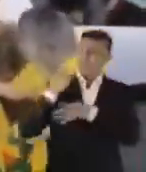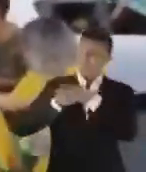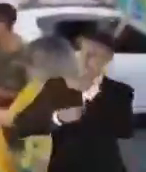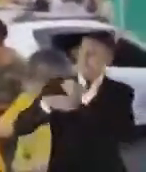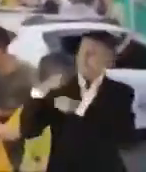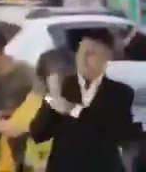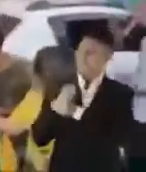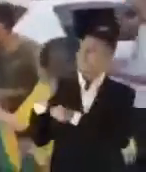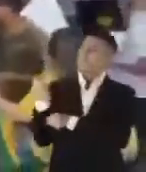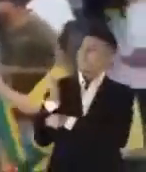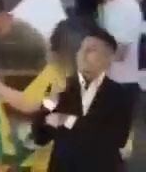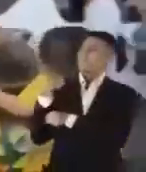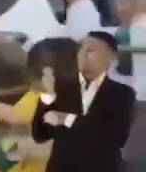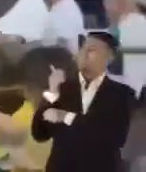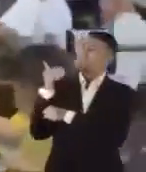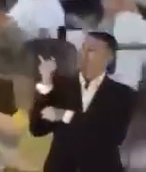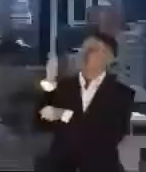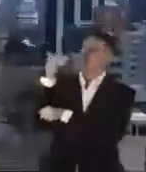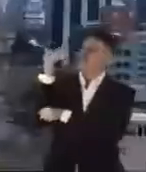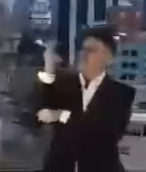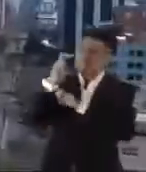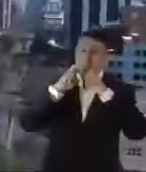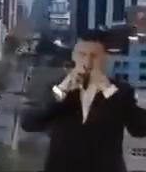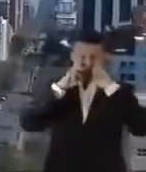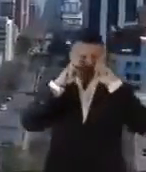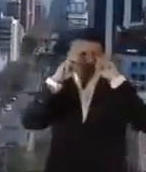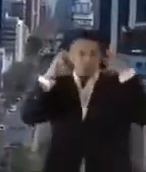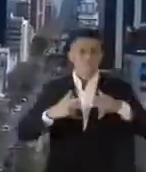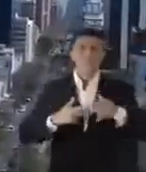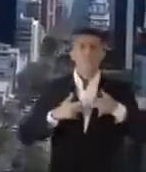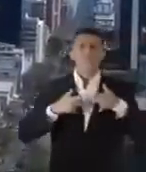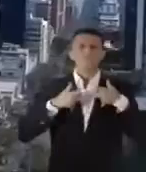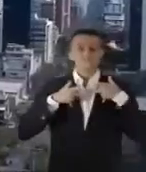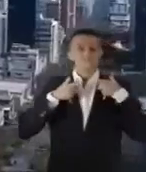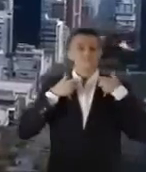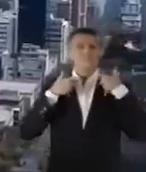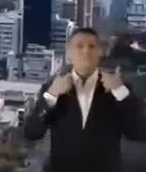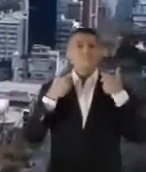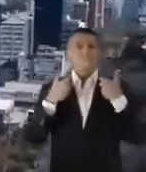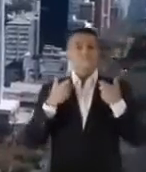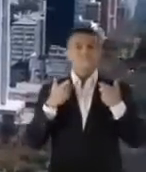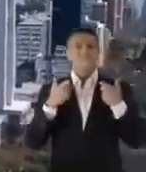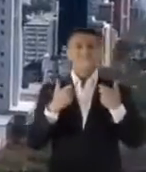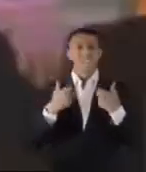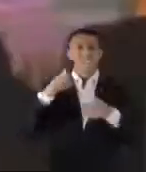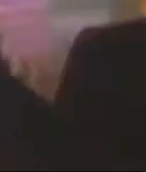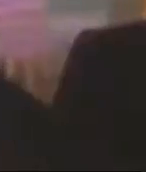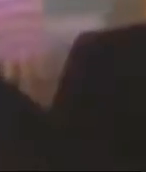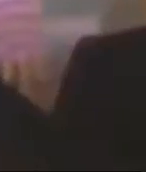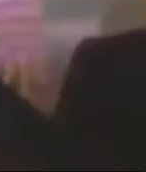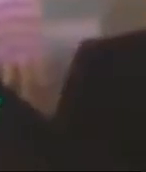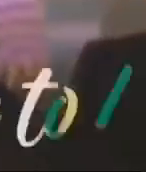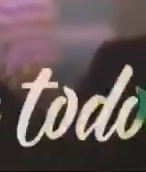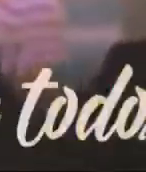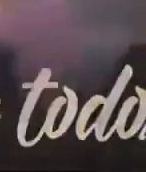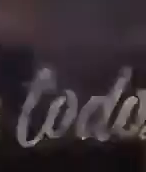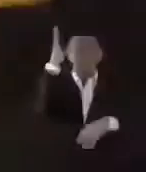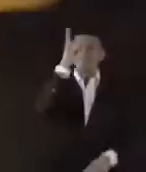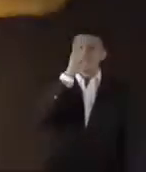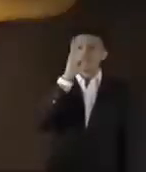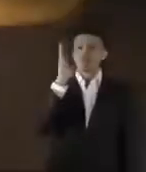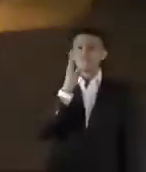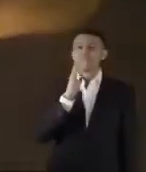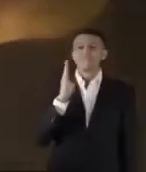erga essa bandeira e grite com orgulho: Deus acima